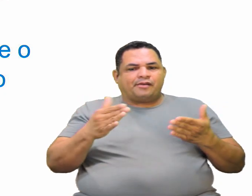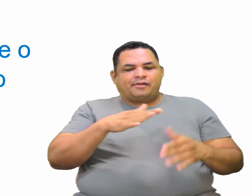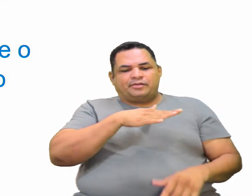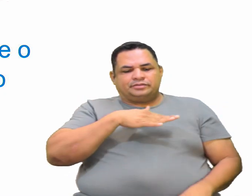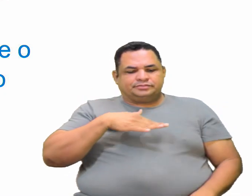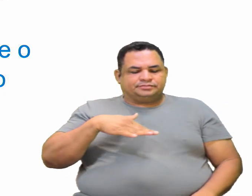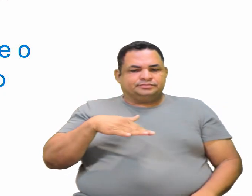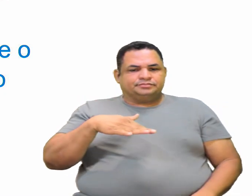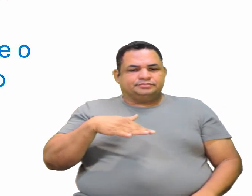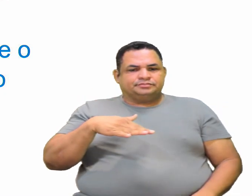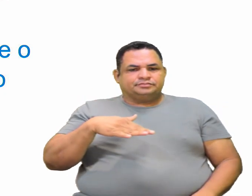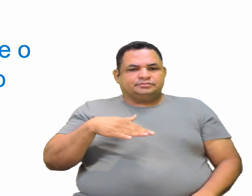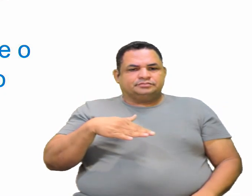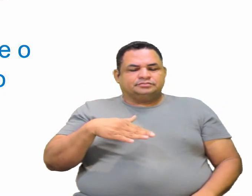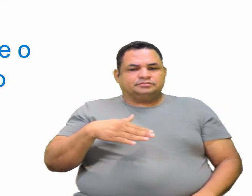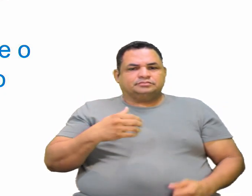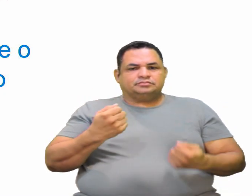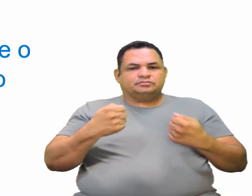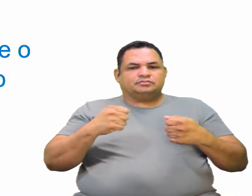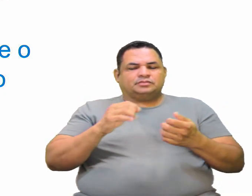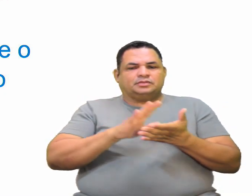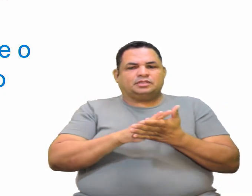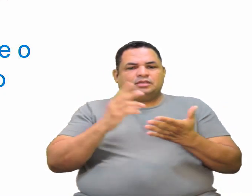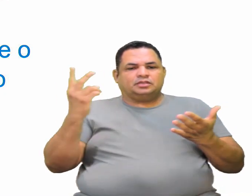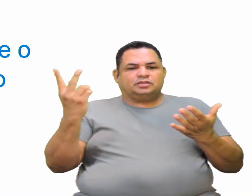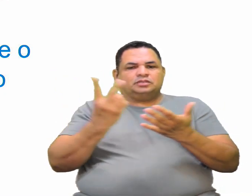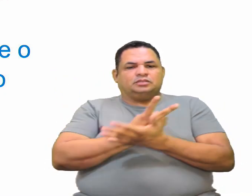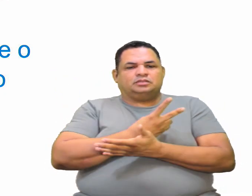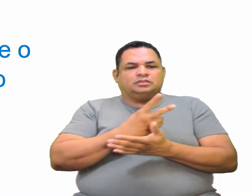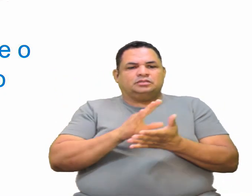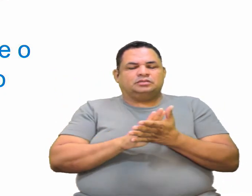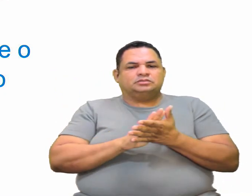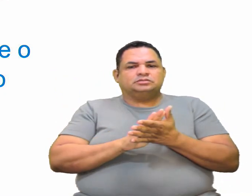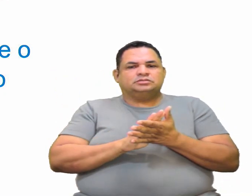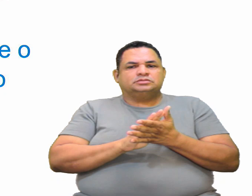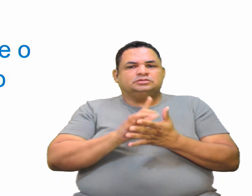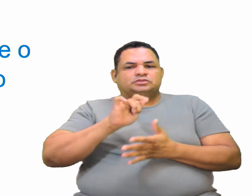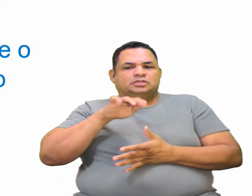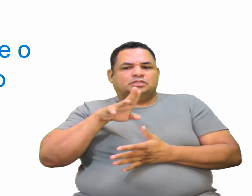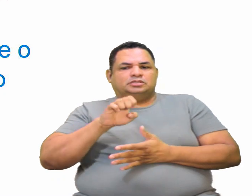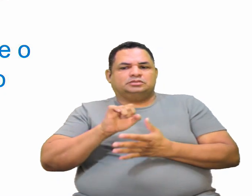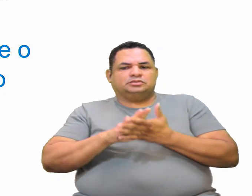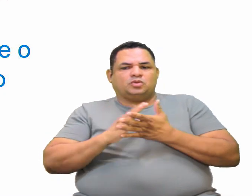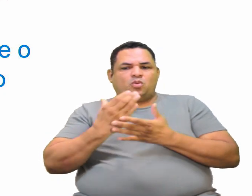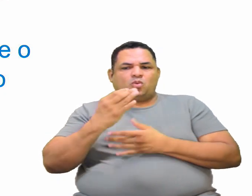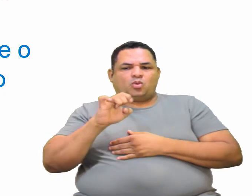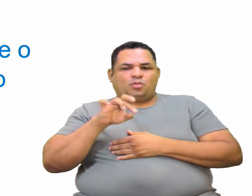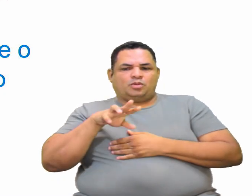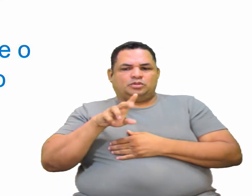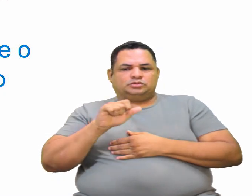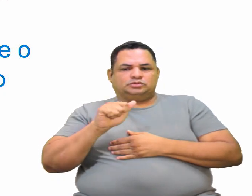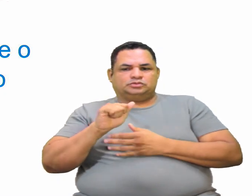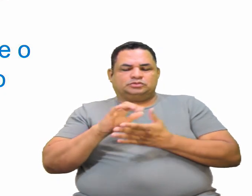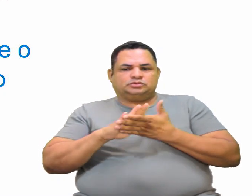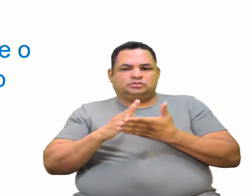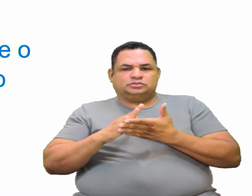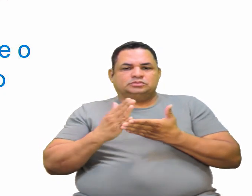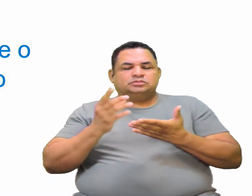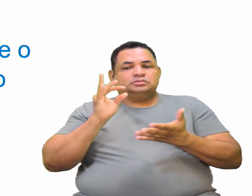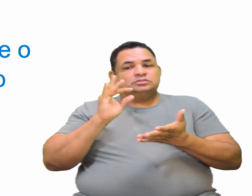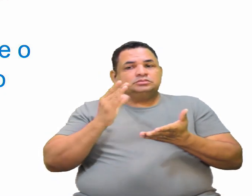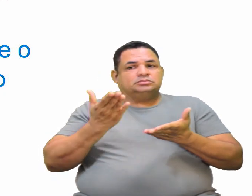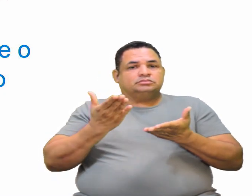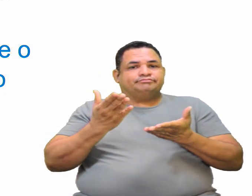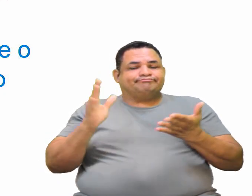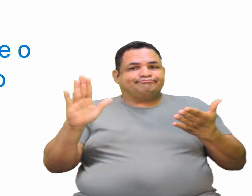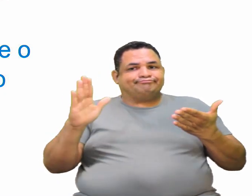Homo sapiens, elas que podem acontecer genicamente, nos genes ou cromossomicamente, realmente, elas